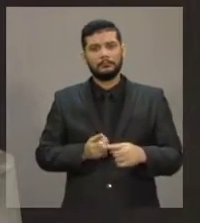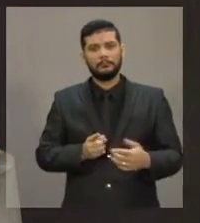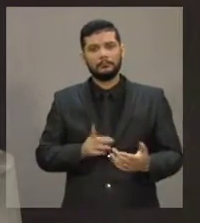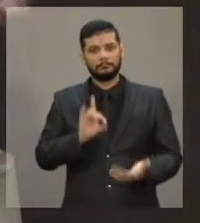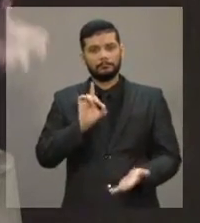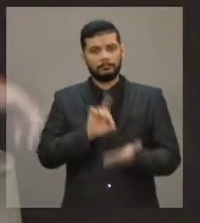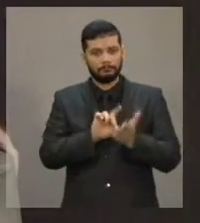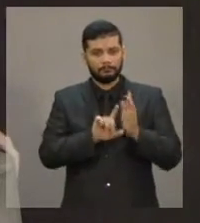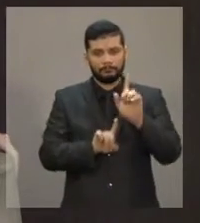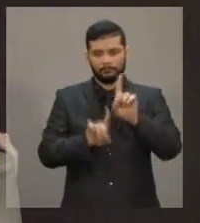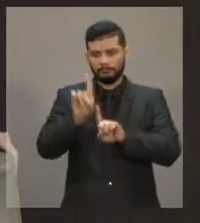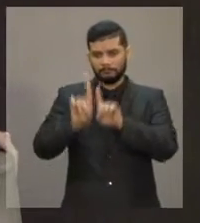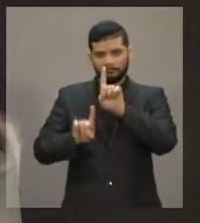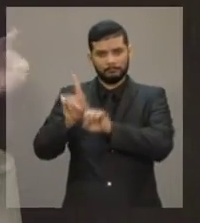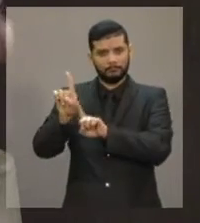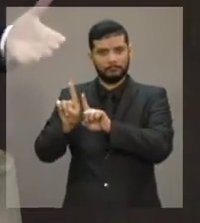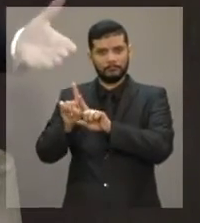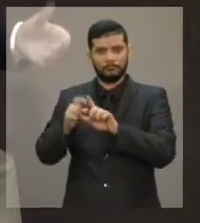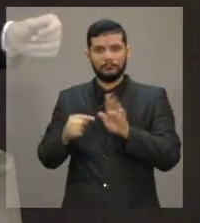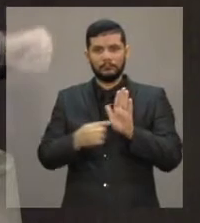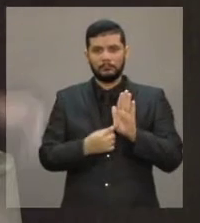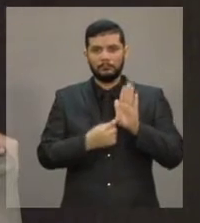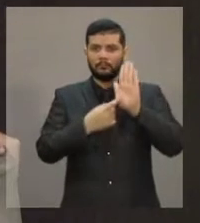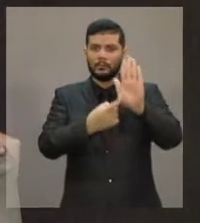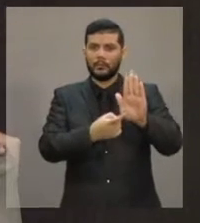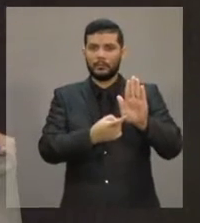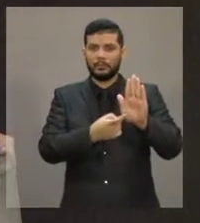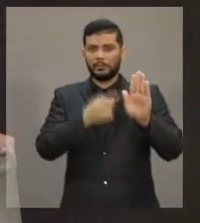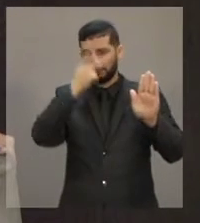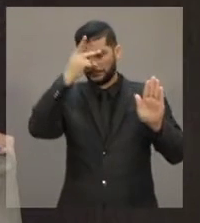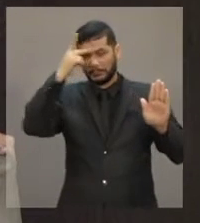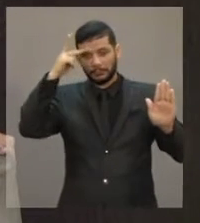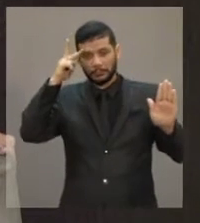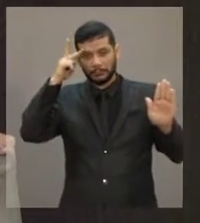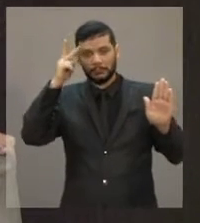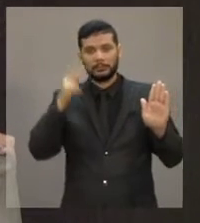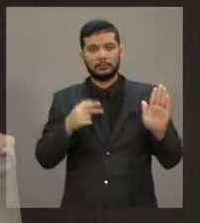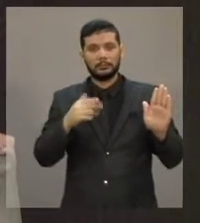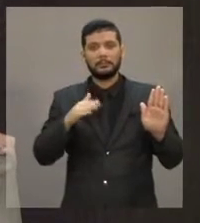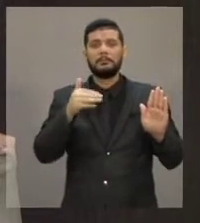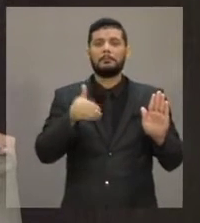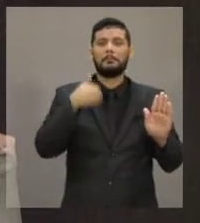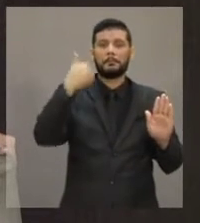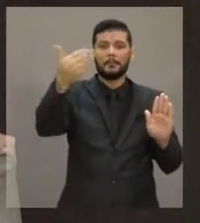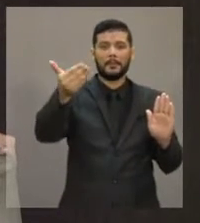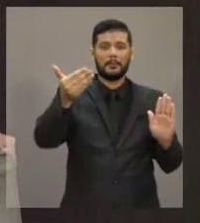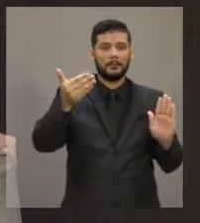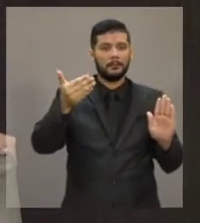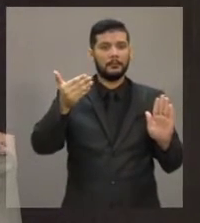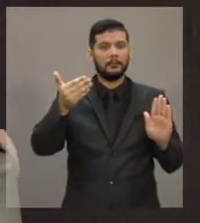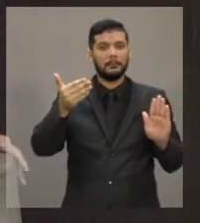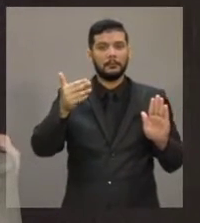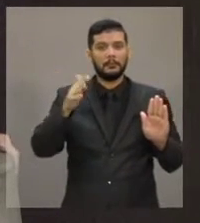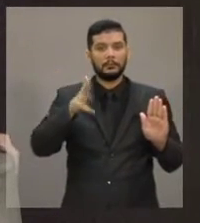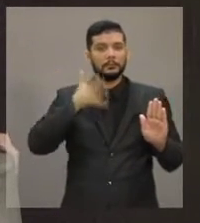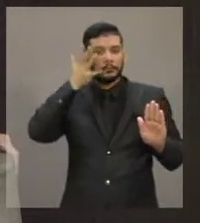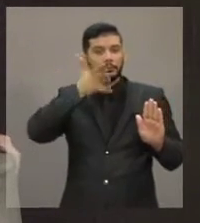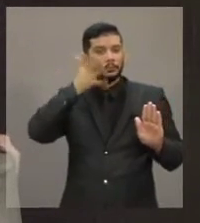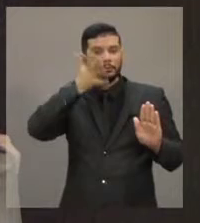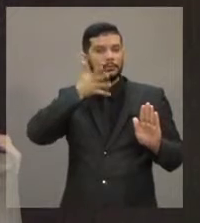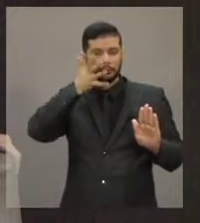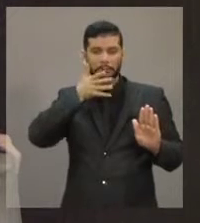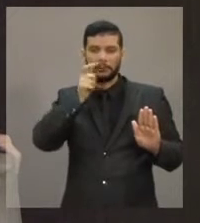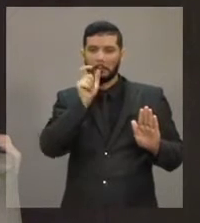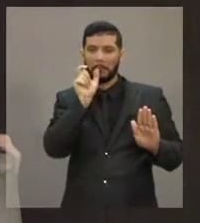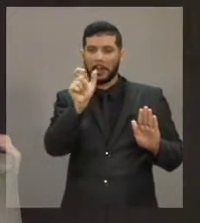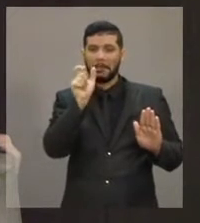realidade, os dados da realidade, eles se impõem às pessoas para além dos discursos e das